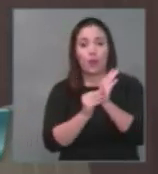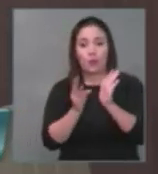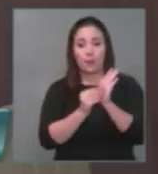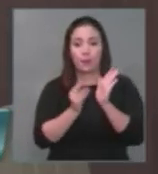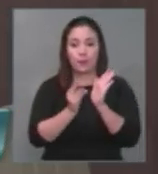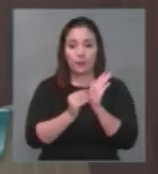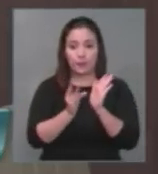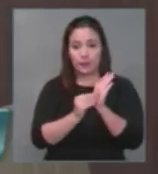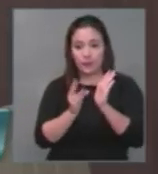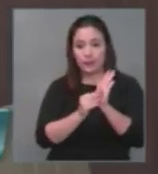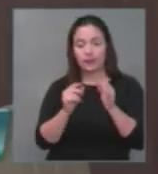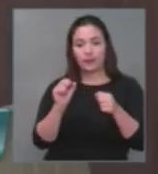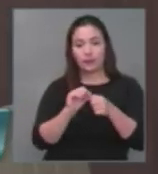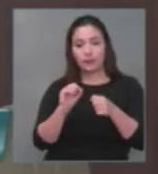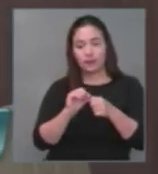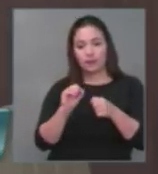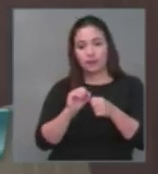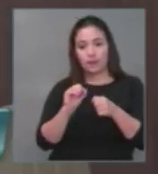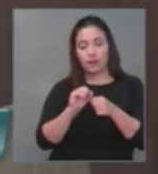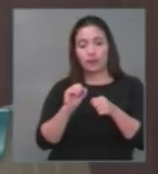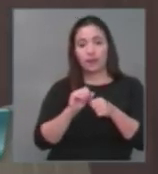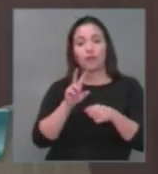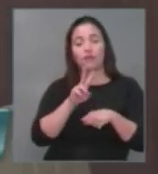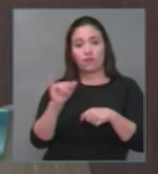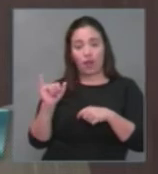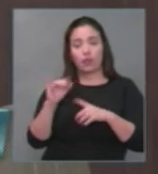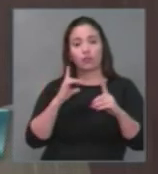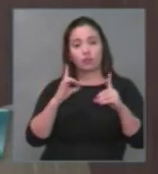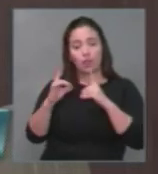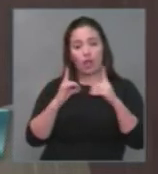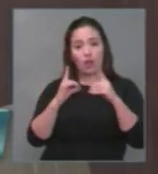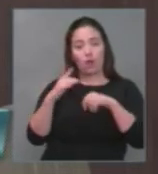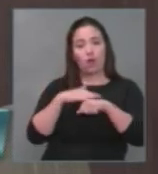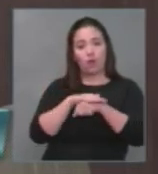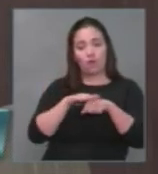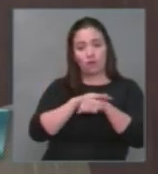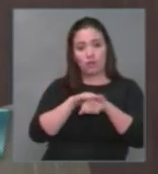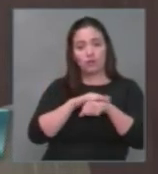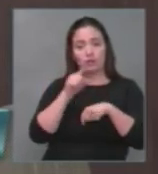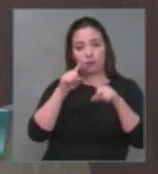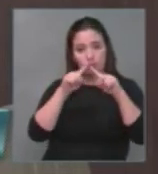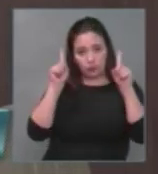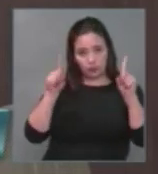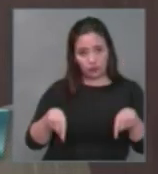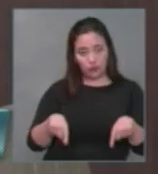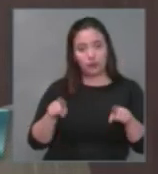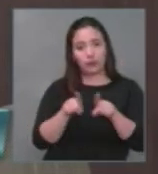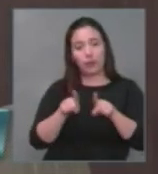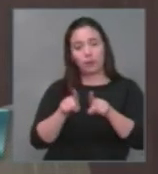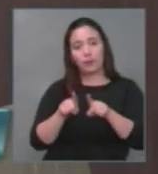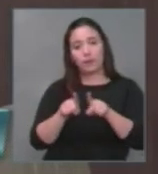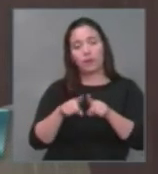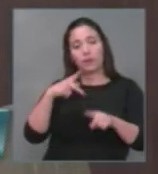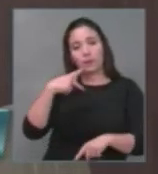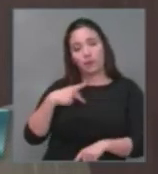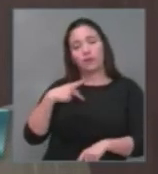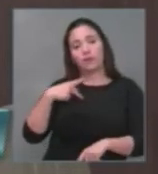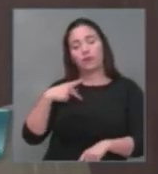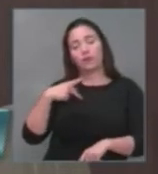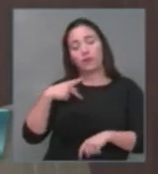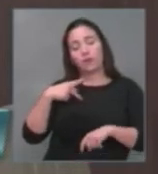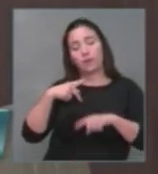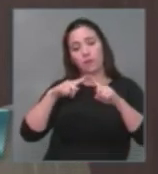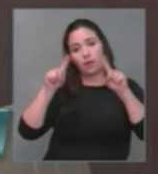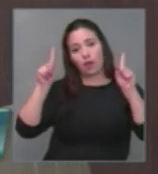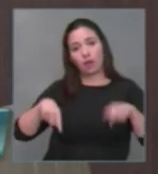aprovada consensualmente, haverá um diálogo entre este programa e o Plano Estadual de Educação. O Plano Estadual de Educação ele estabelece meta